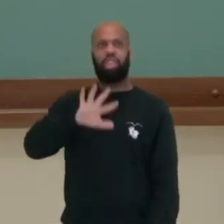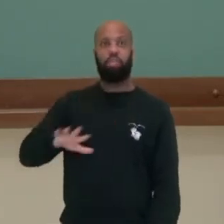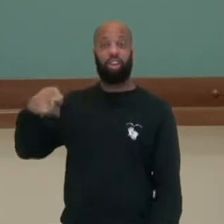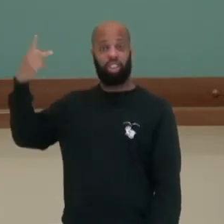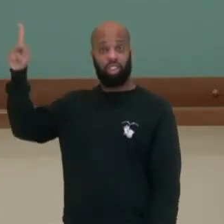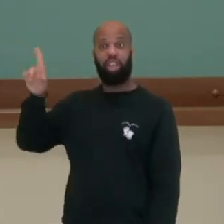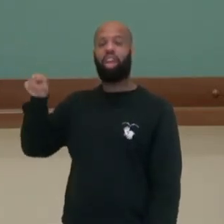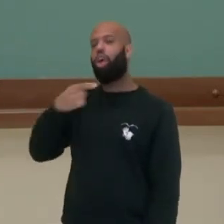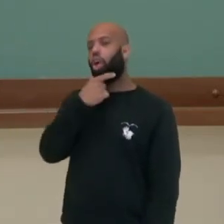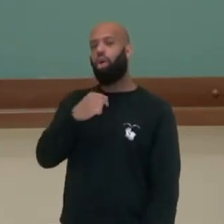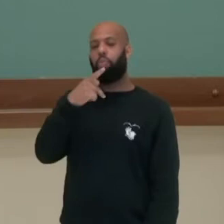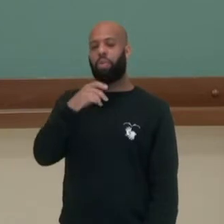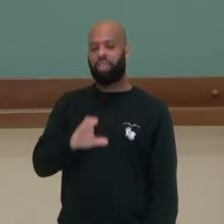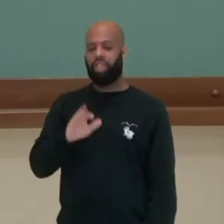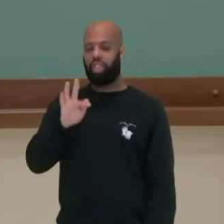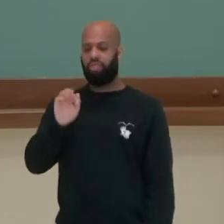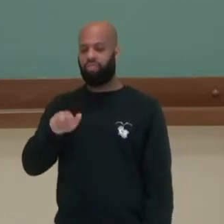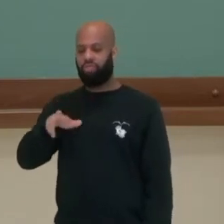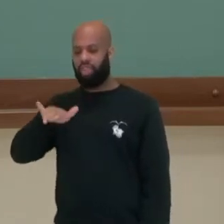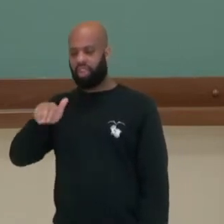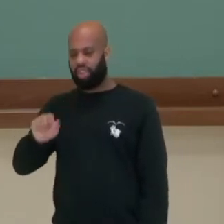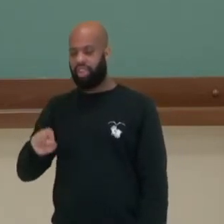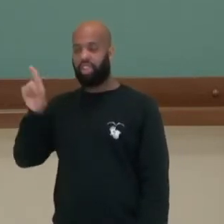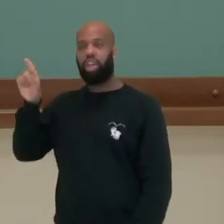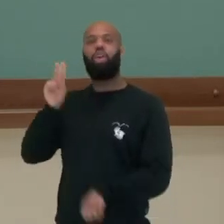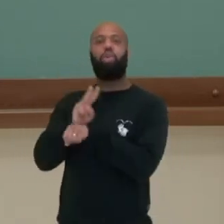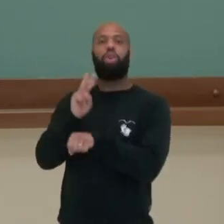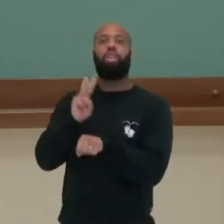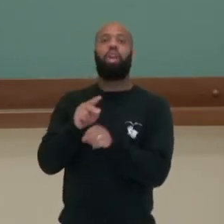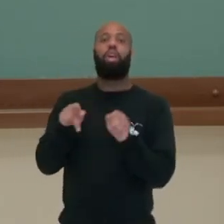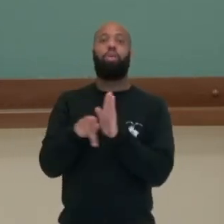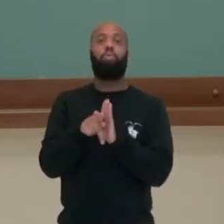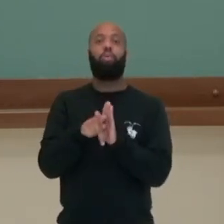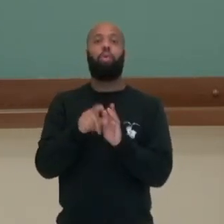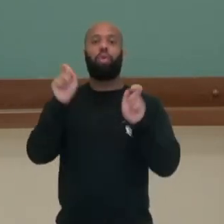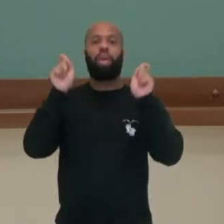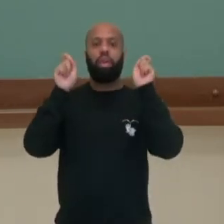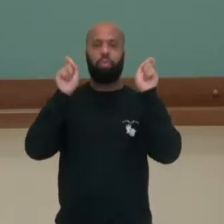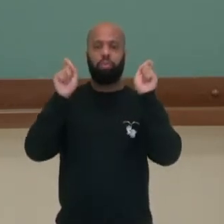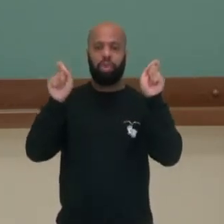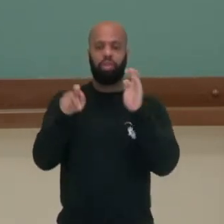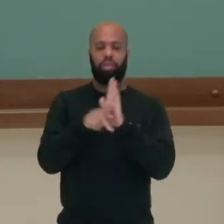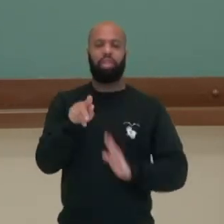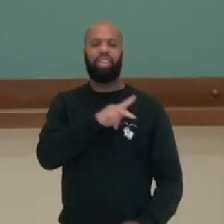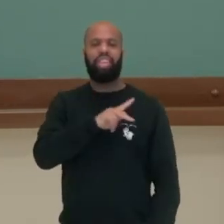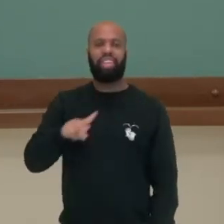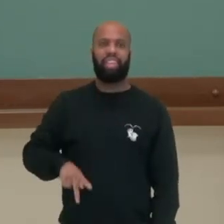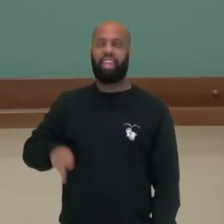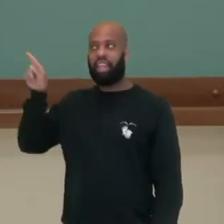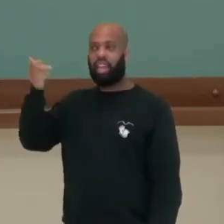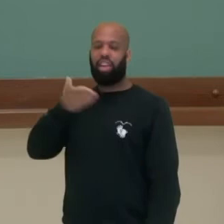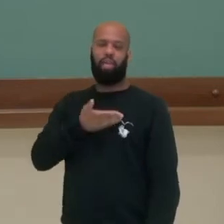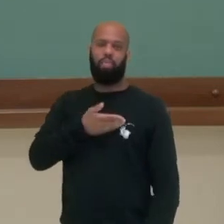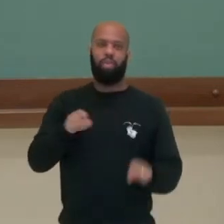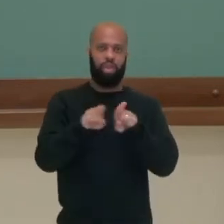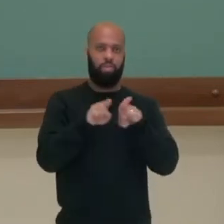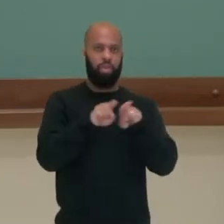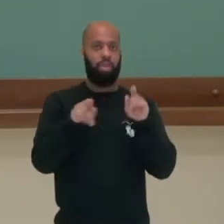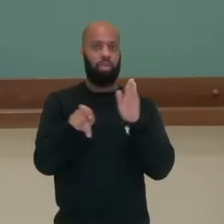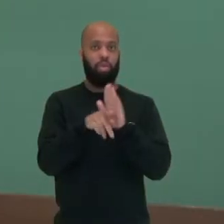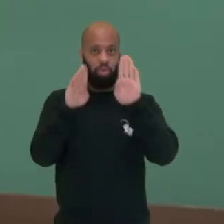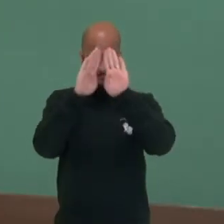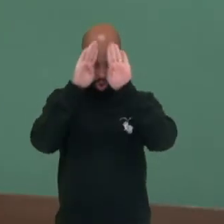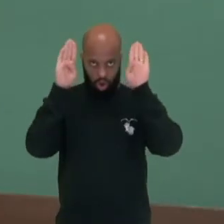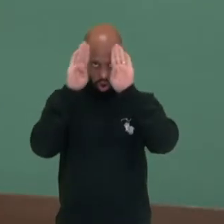direita aí da sua tela. Ele que era o tesoureiro da campanha presidencial do Collor e grande amigo pessoal do Fernando Collor. Por